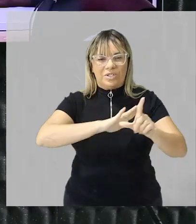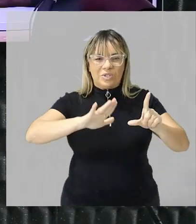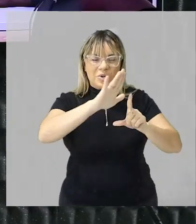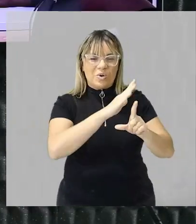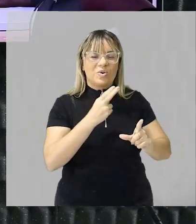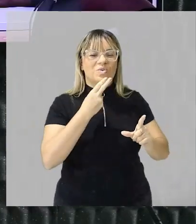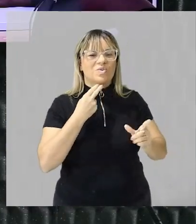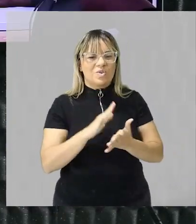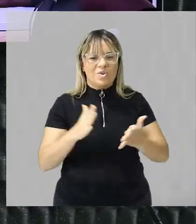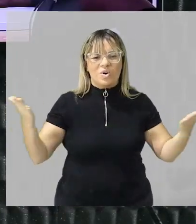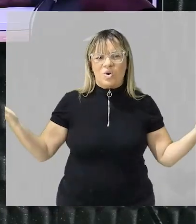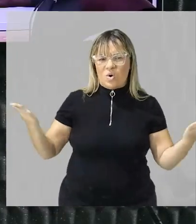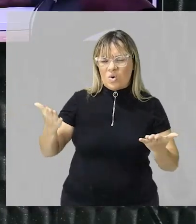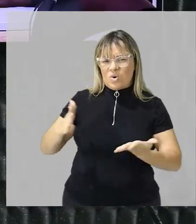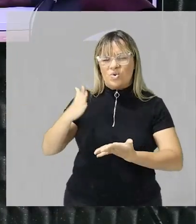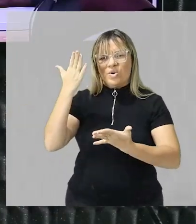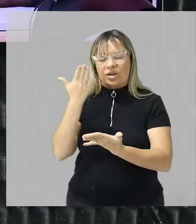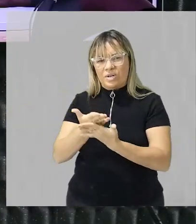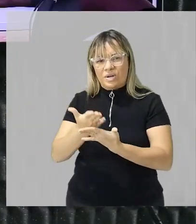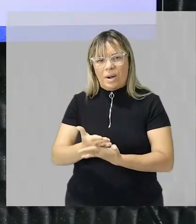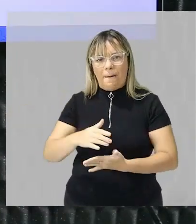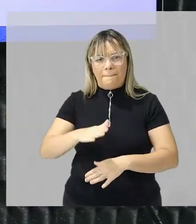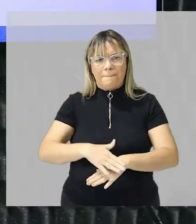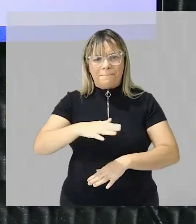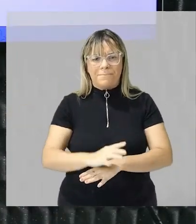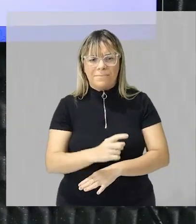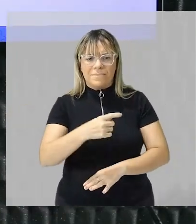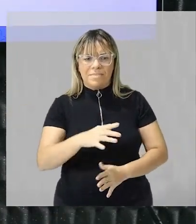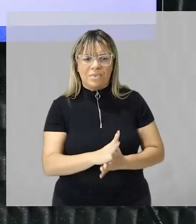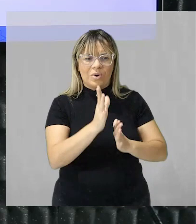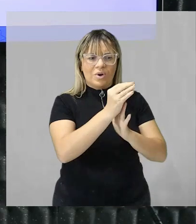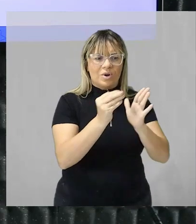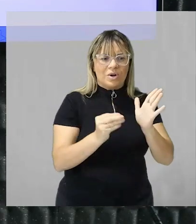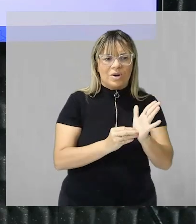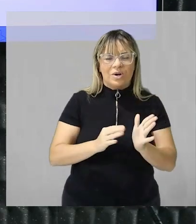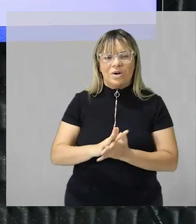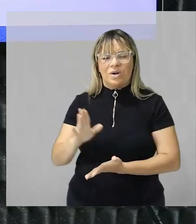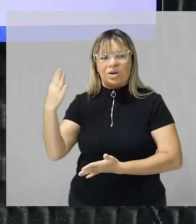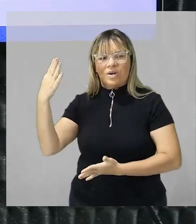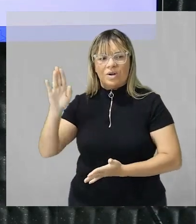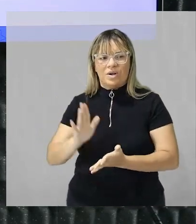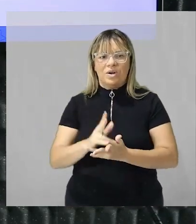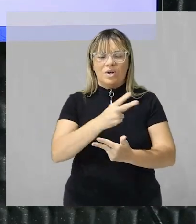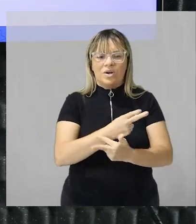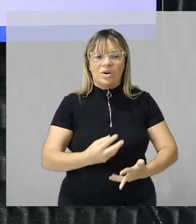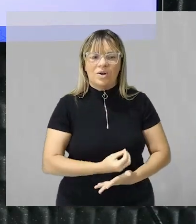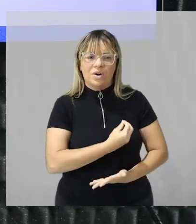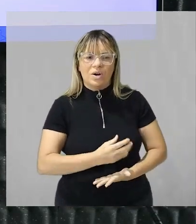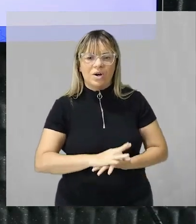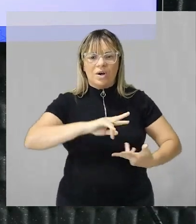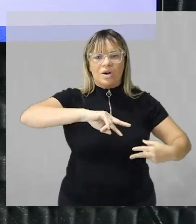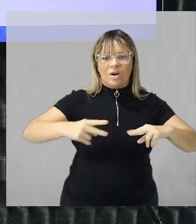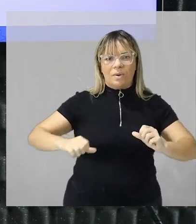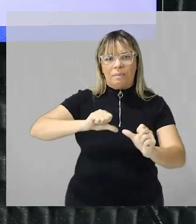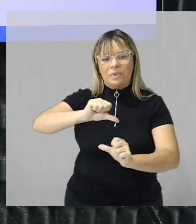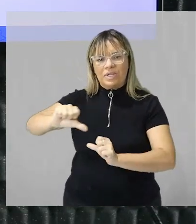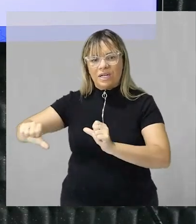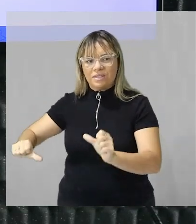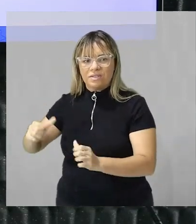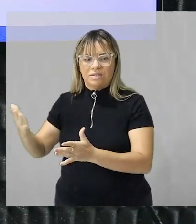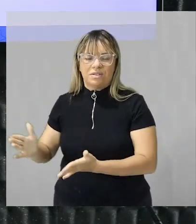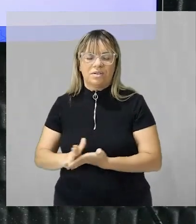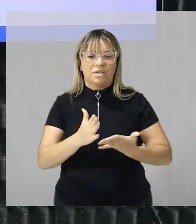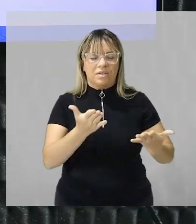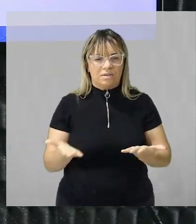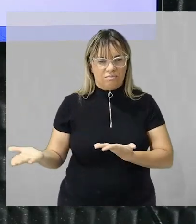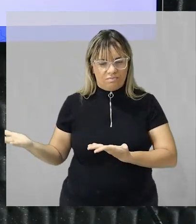Dias e hoje nós vamos estudar mais uma aula de biologia. Nós vamos trabalhar agora organismos geneticamente modificados. Então essa parte